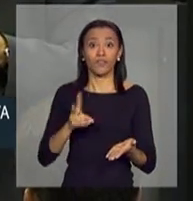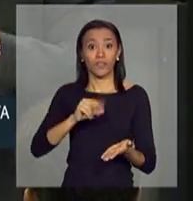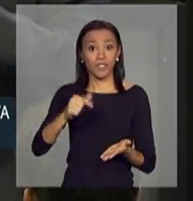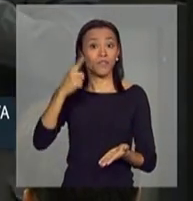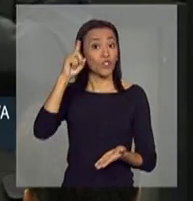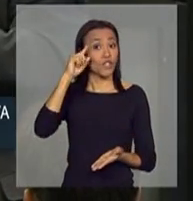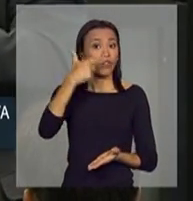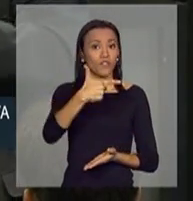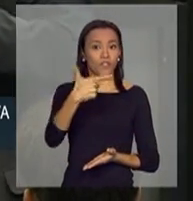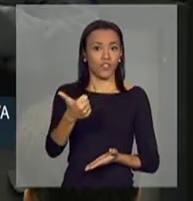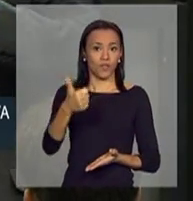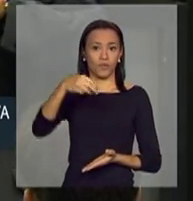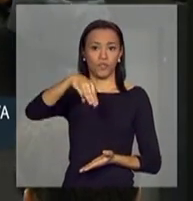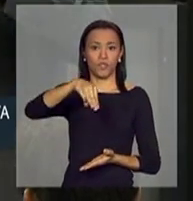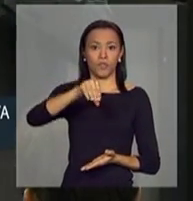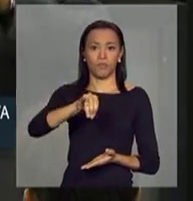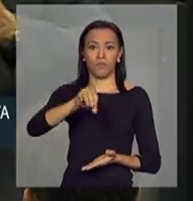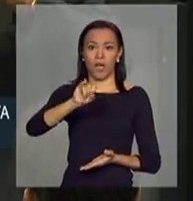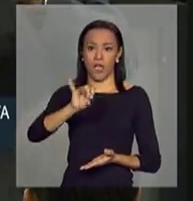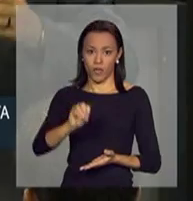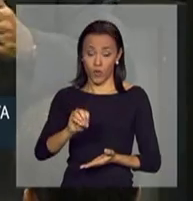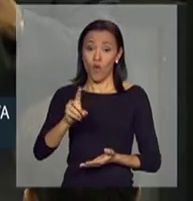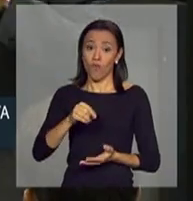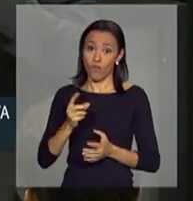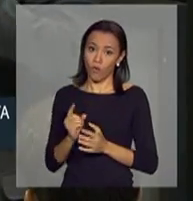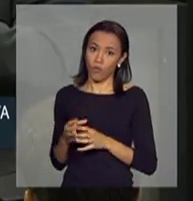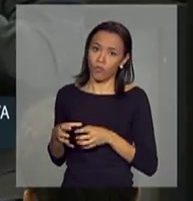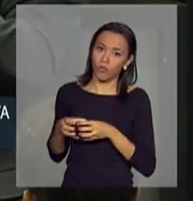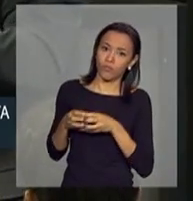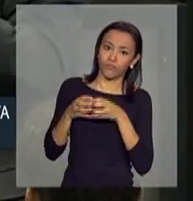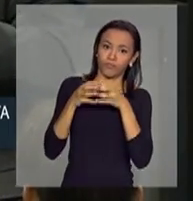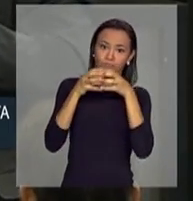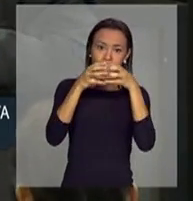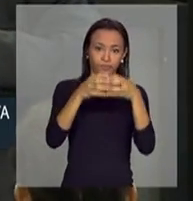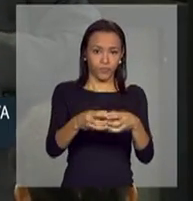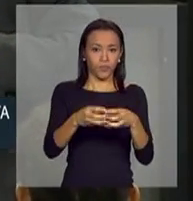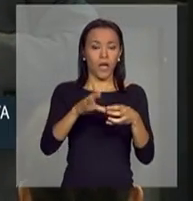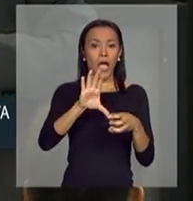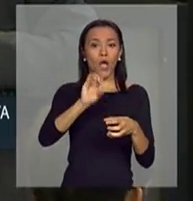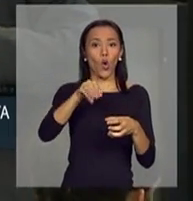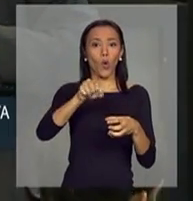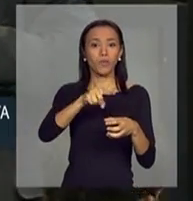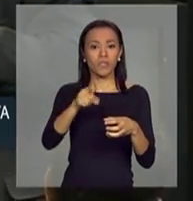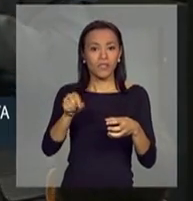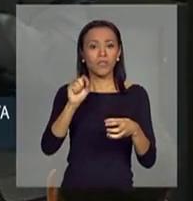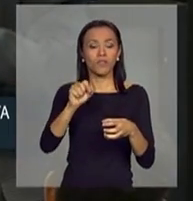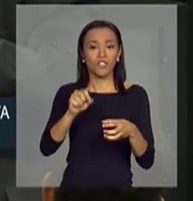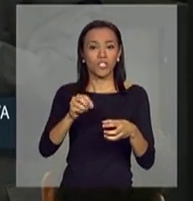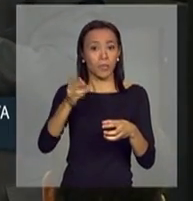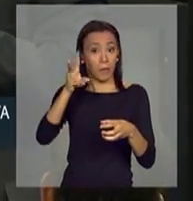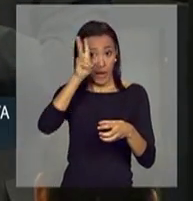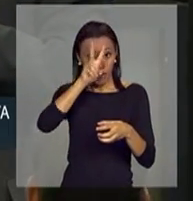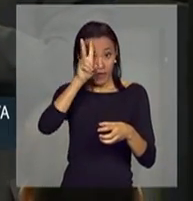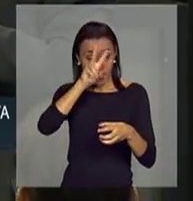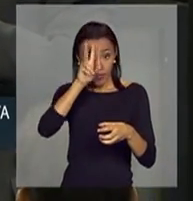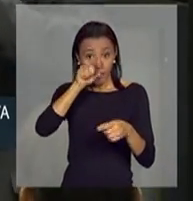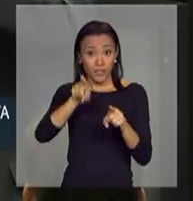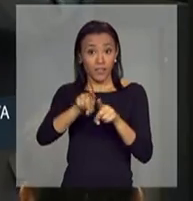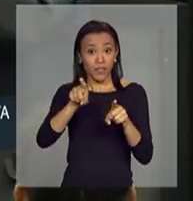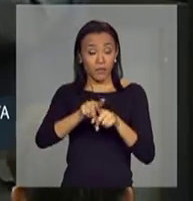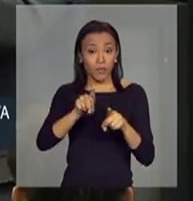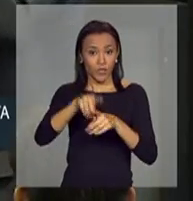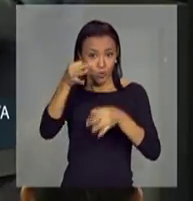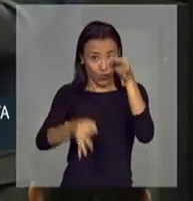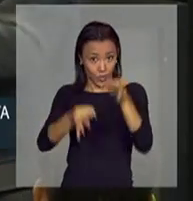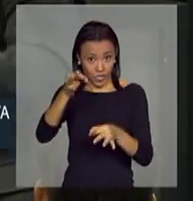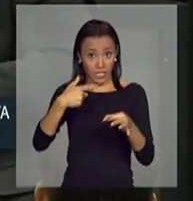maio. Vou levar a Comissão Parlamentar da Memória, Verdade e Justiça, da qual faço parte,